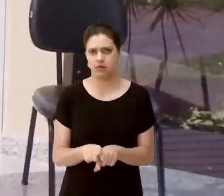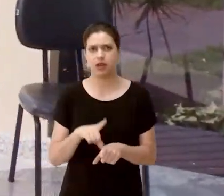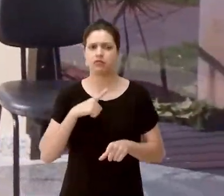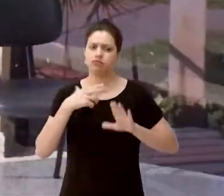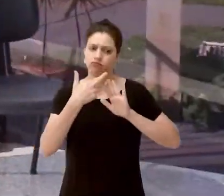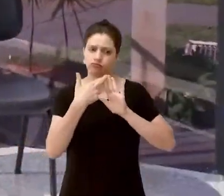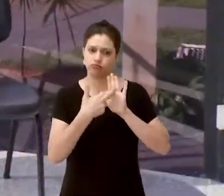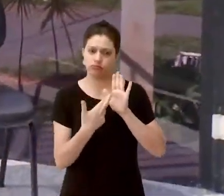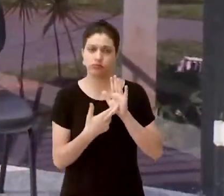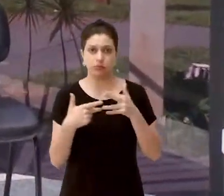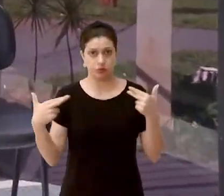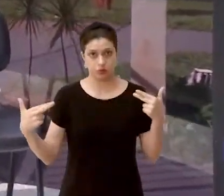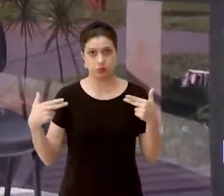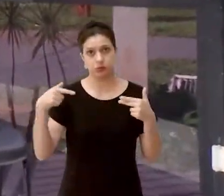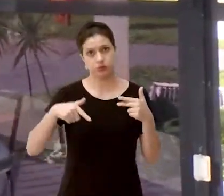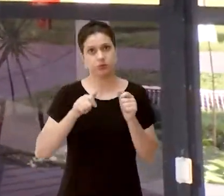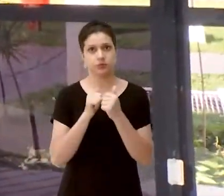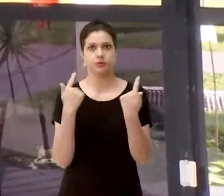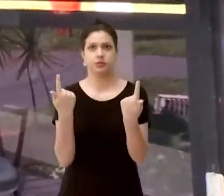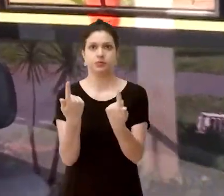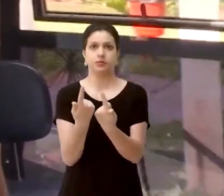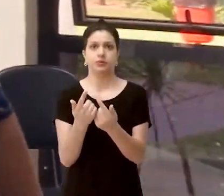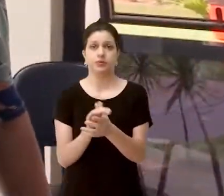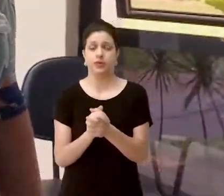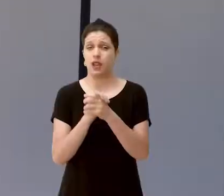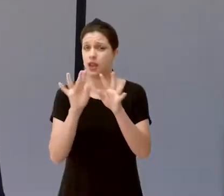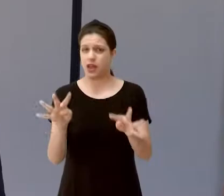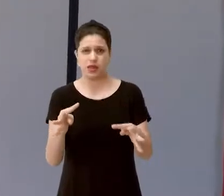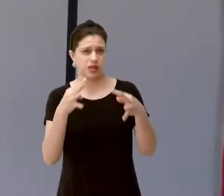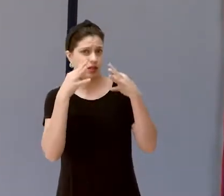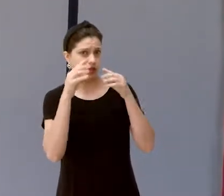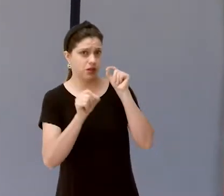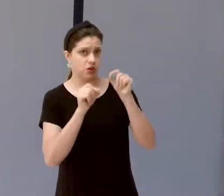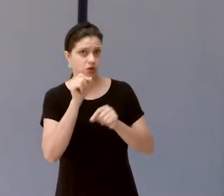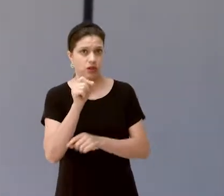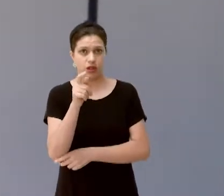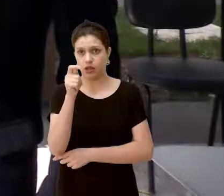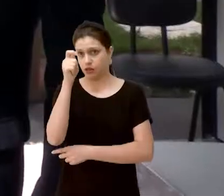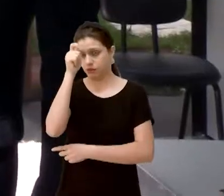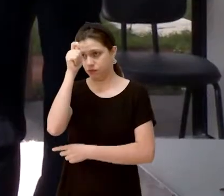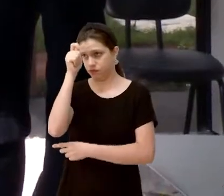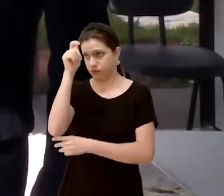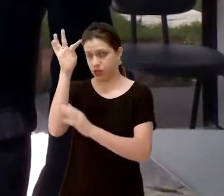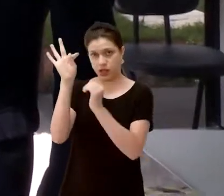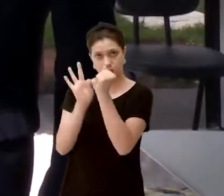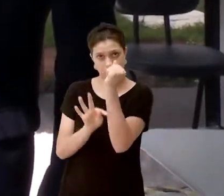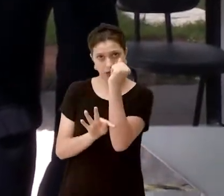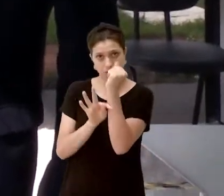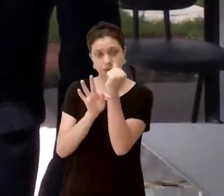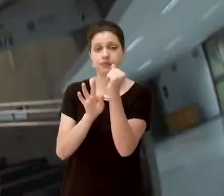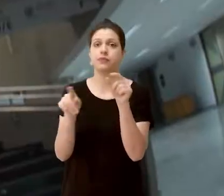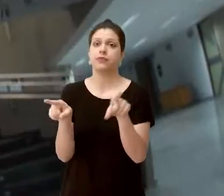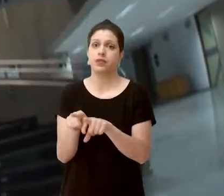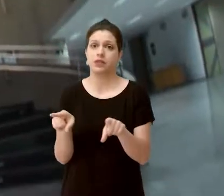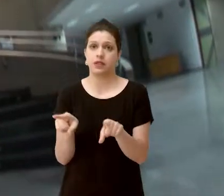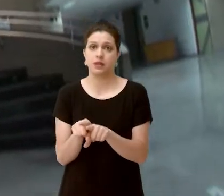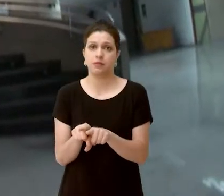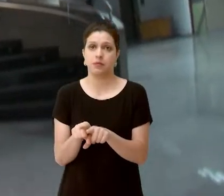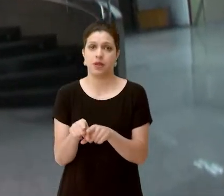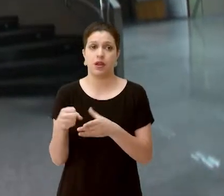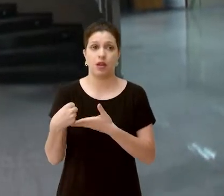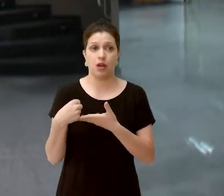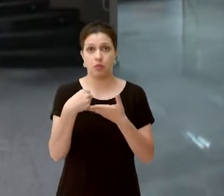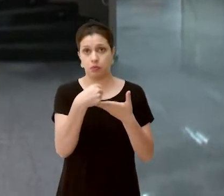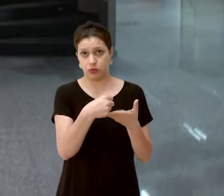testes, outras medidas foram adotadas pela casa. Um minutinho de atenção para averiguar a temperatura, além de orientar